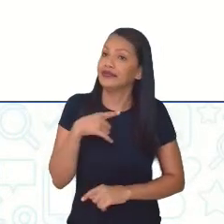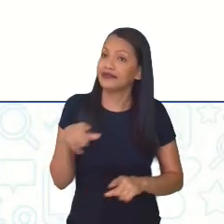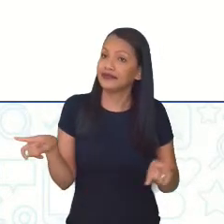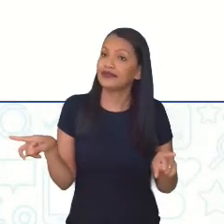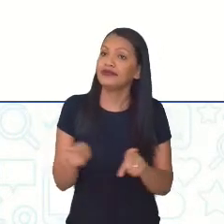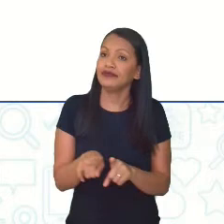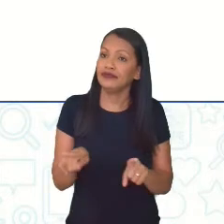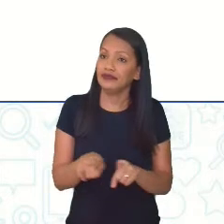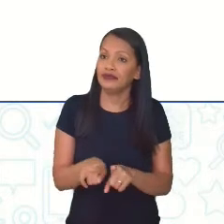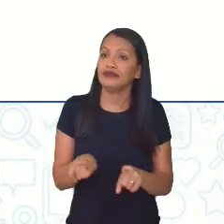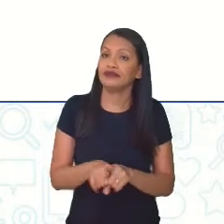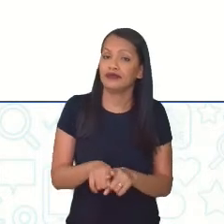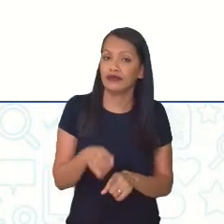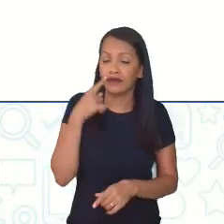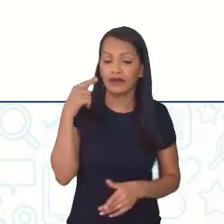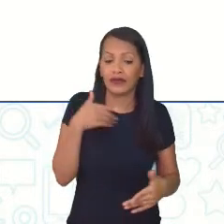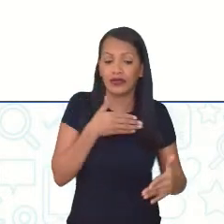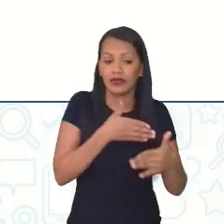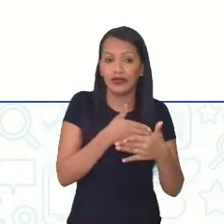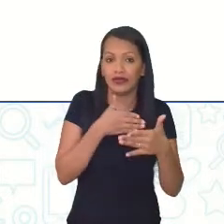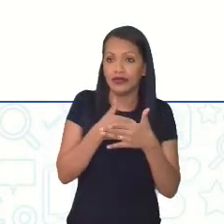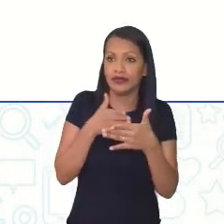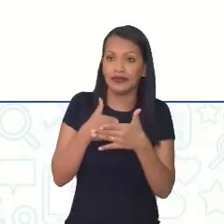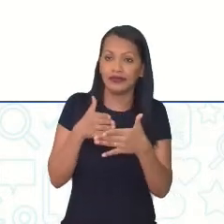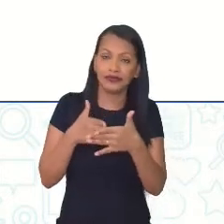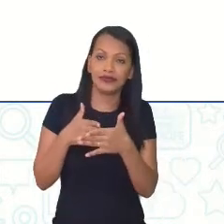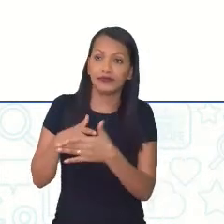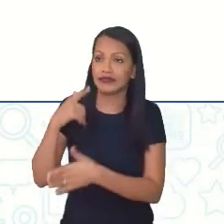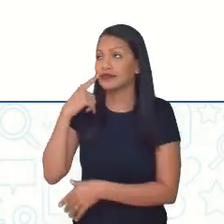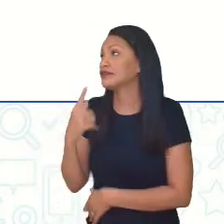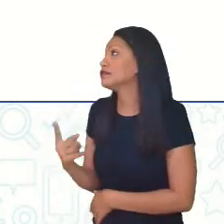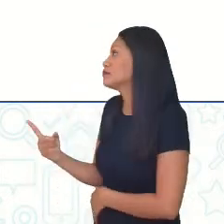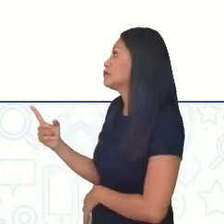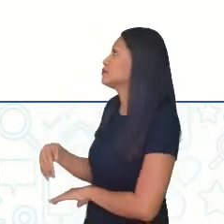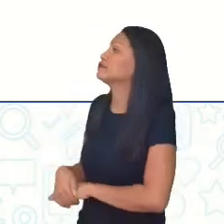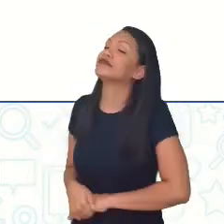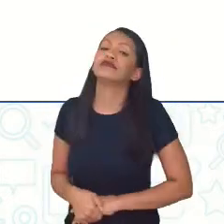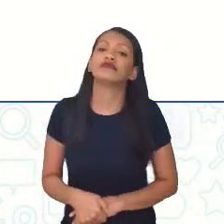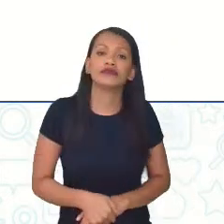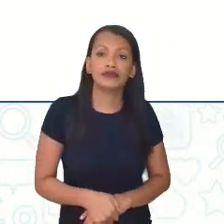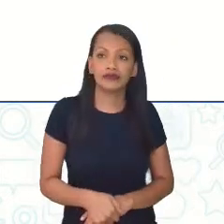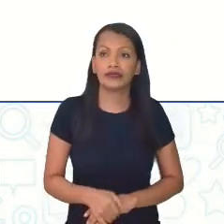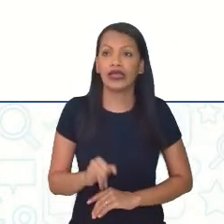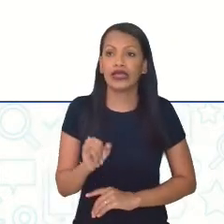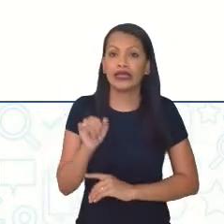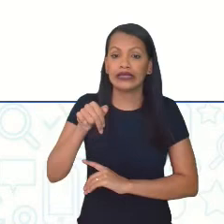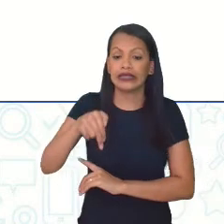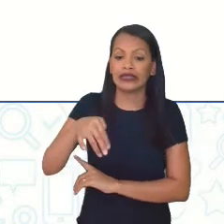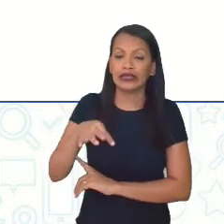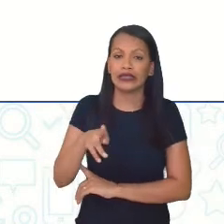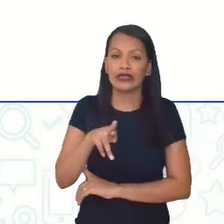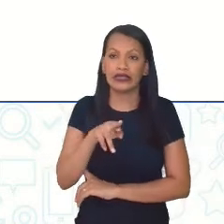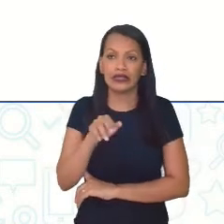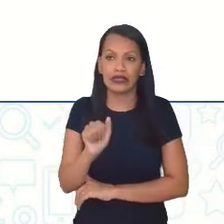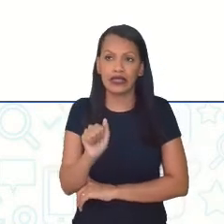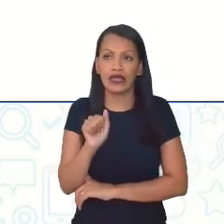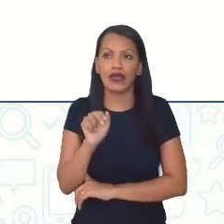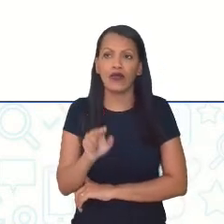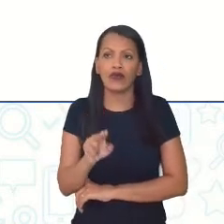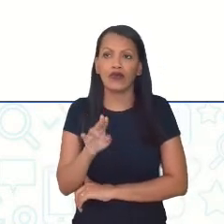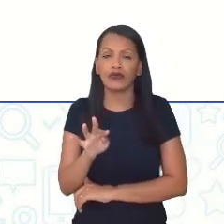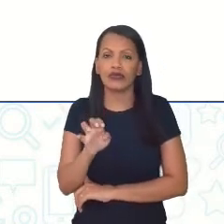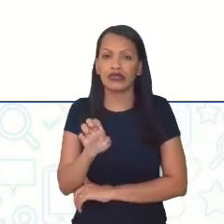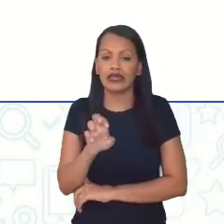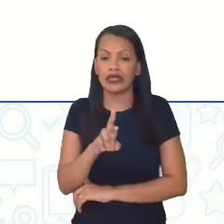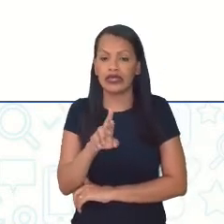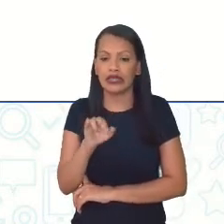agora, os de barreira nós terminamos, e agora vamos ver o contraceptivo intrauterino, o famoso DIU, não